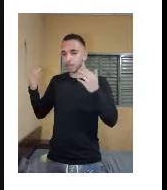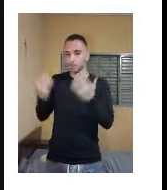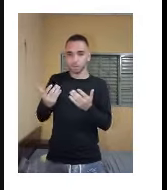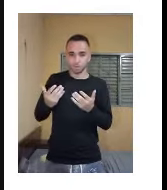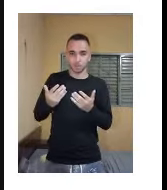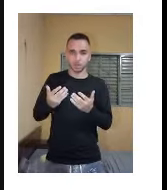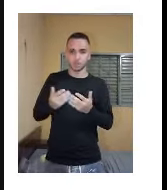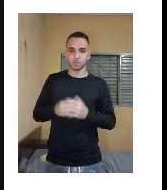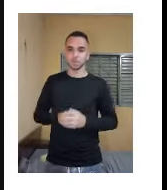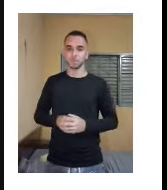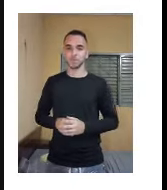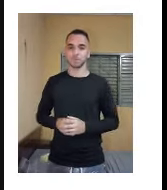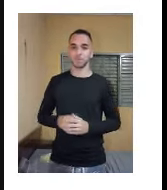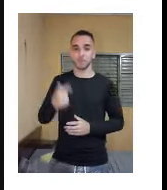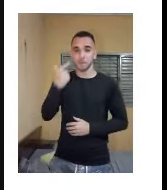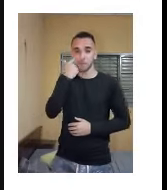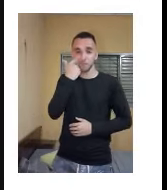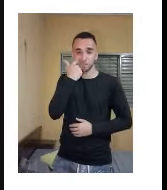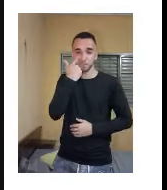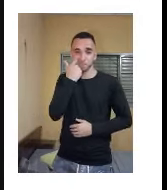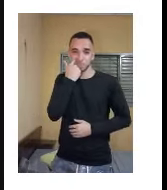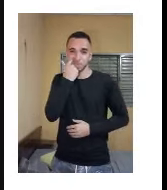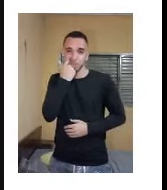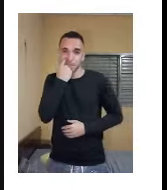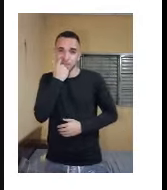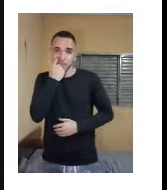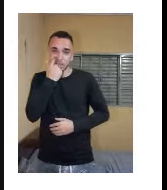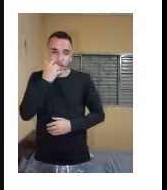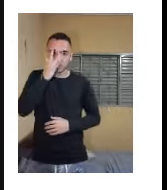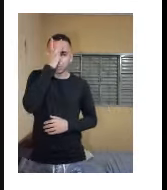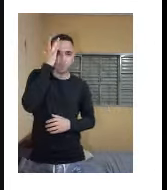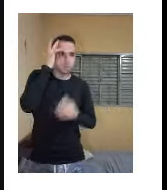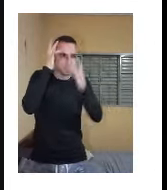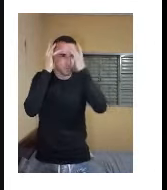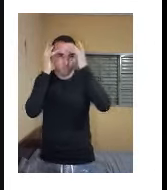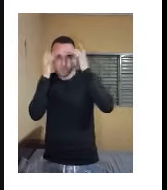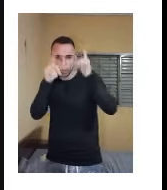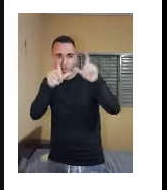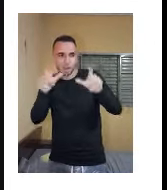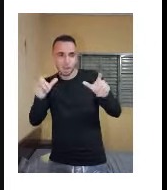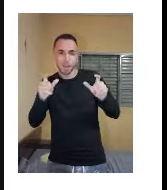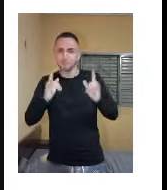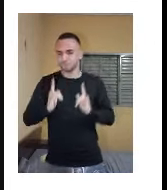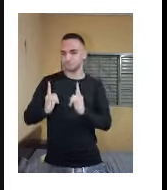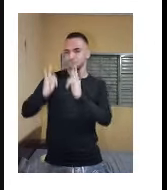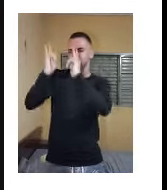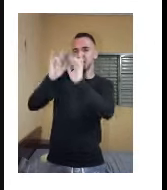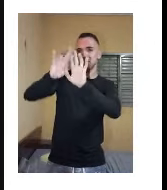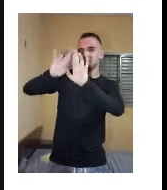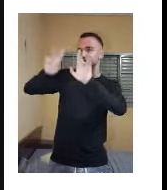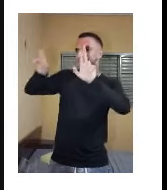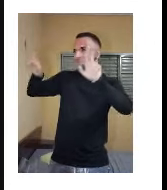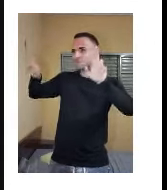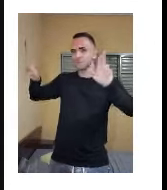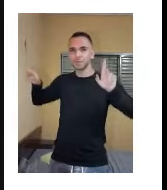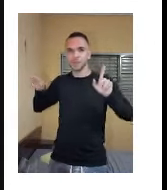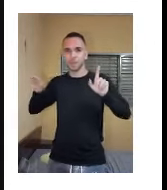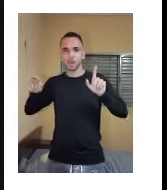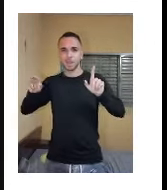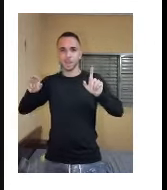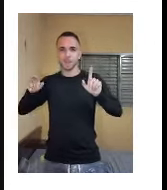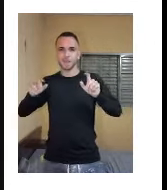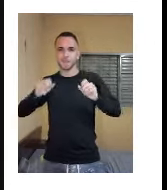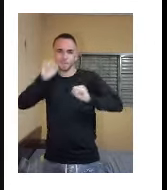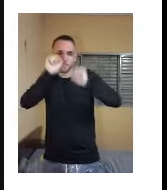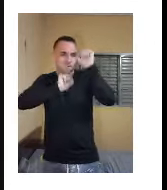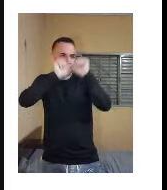é muito provável que as atividades humanas estejam causando as mudanças climáticas, né? Esse relatório, diante de